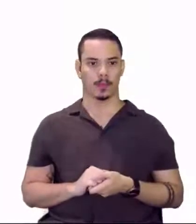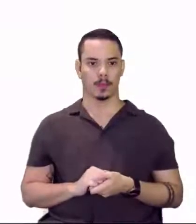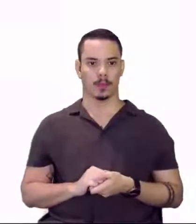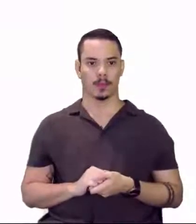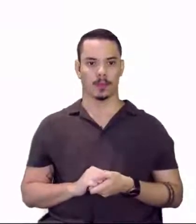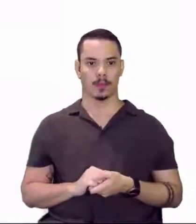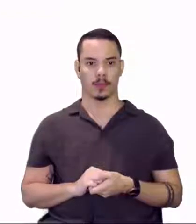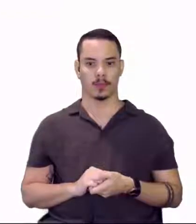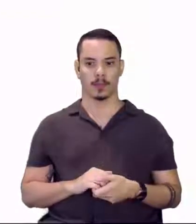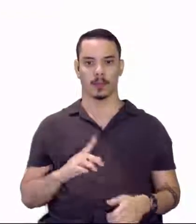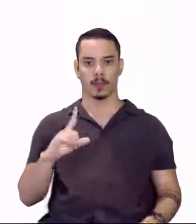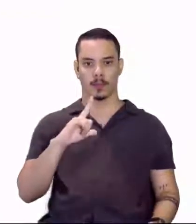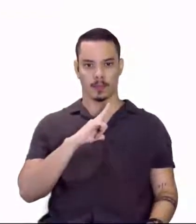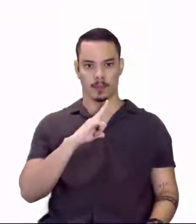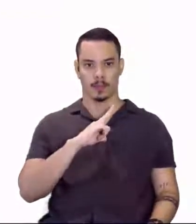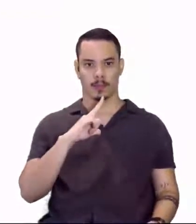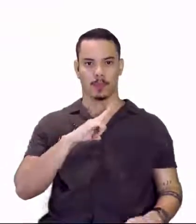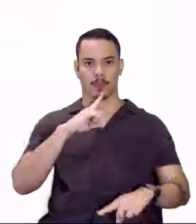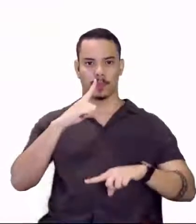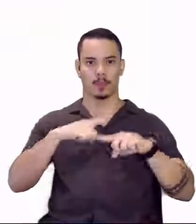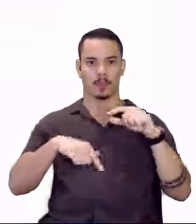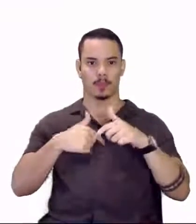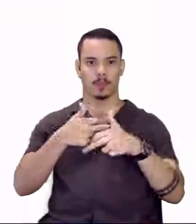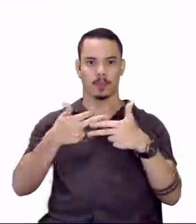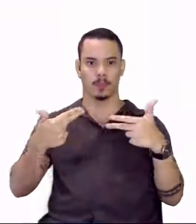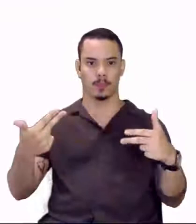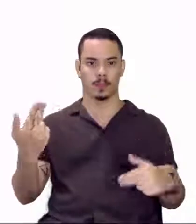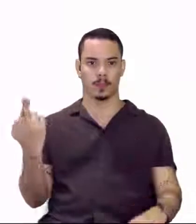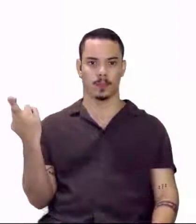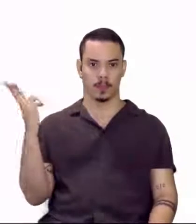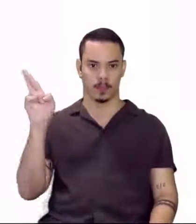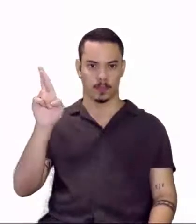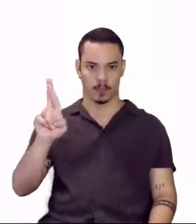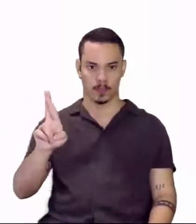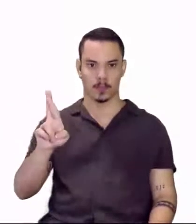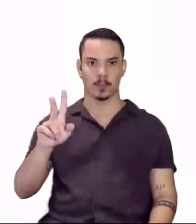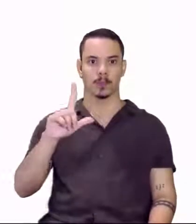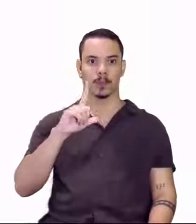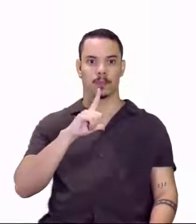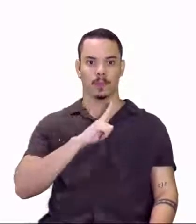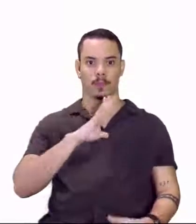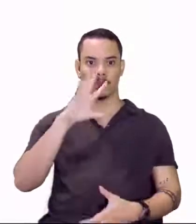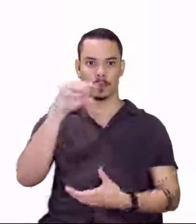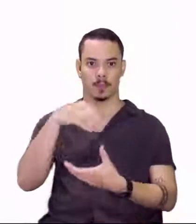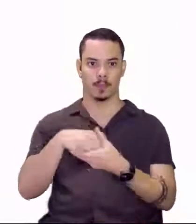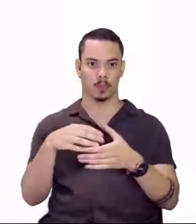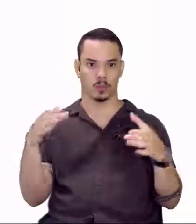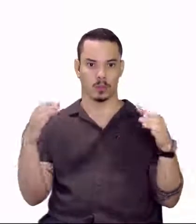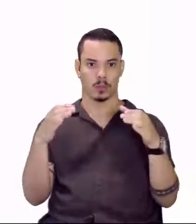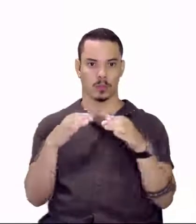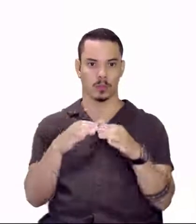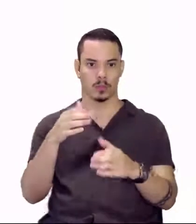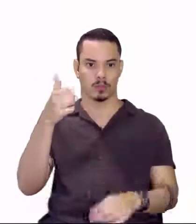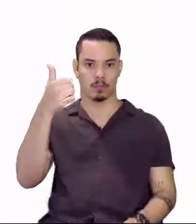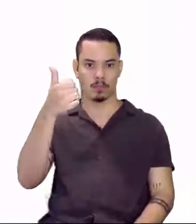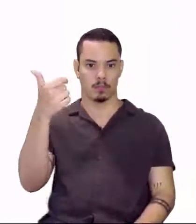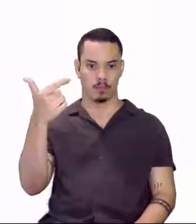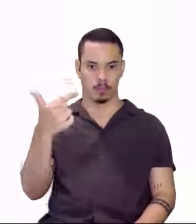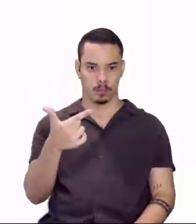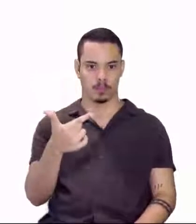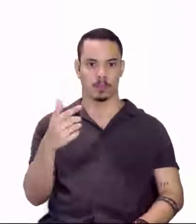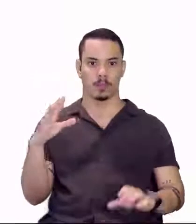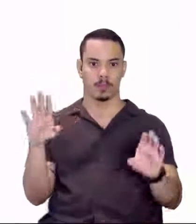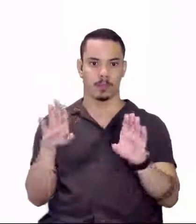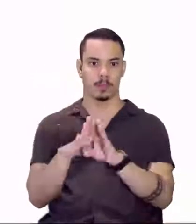você tem os elementos representativos, que estão no grupo 1 e 2, e nos grupos